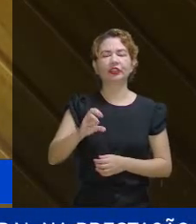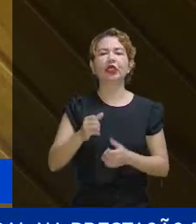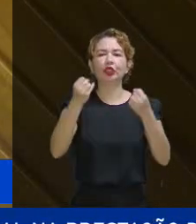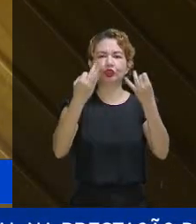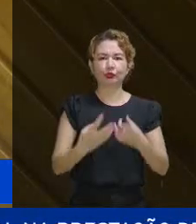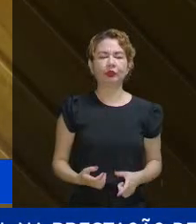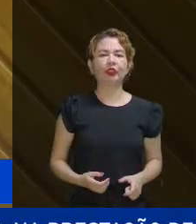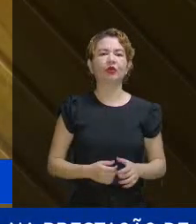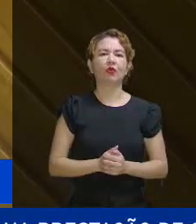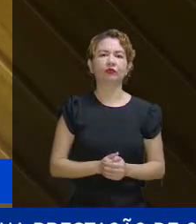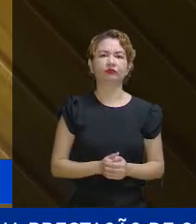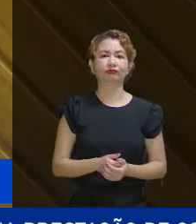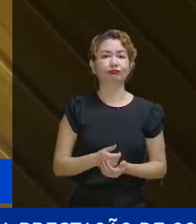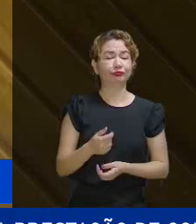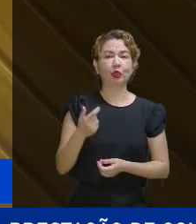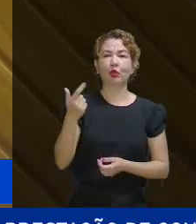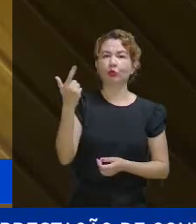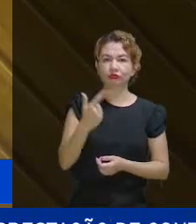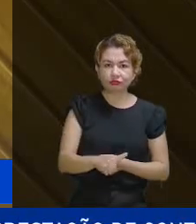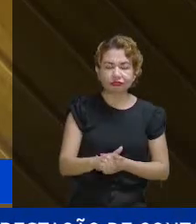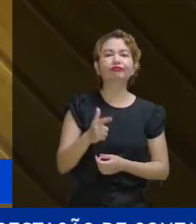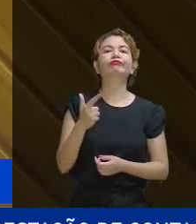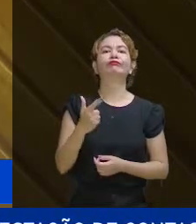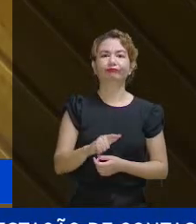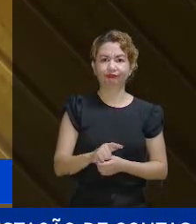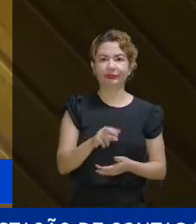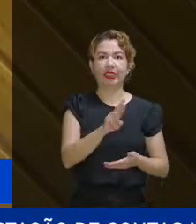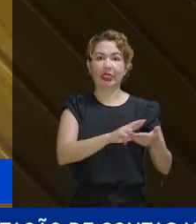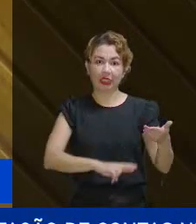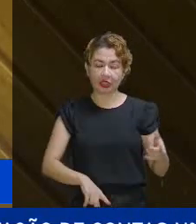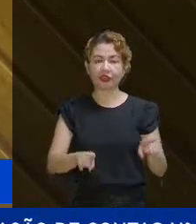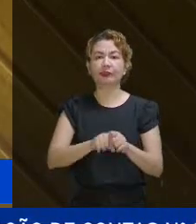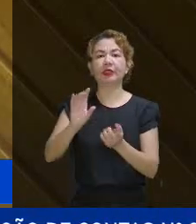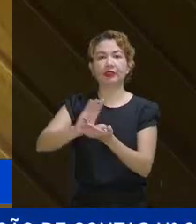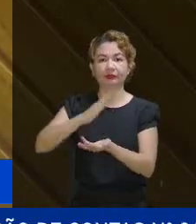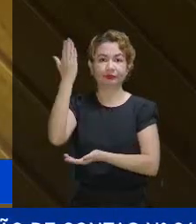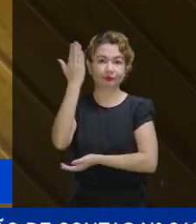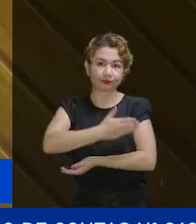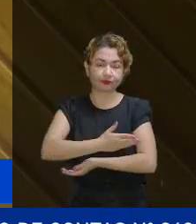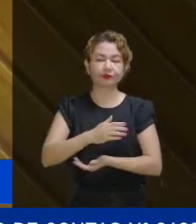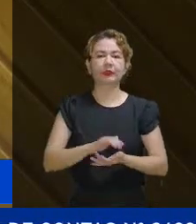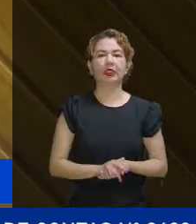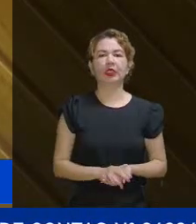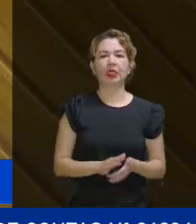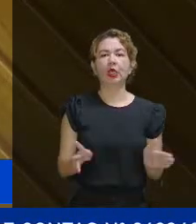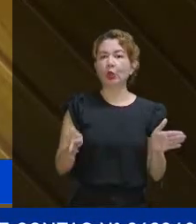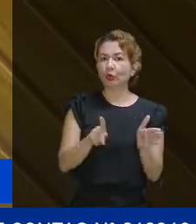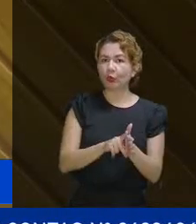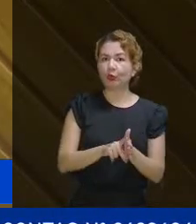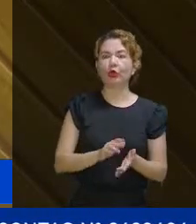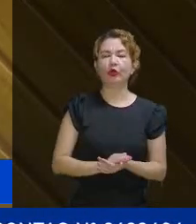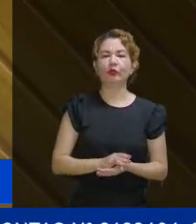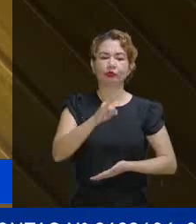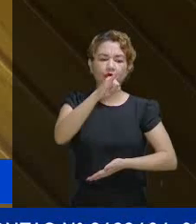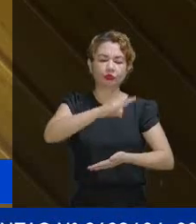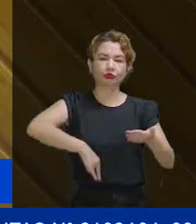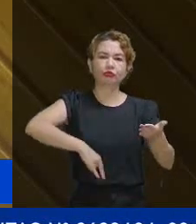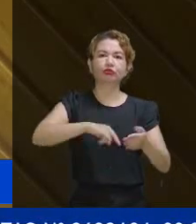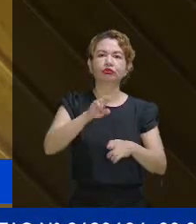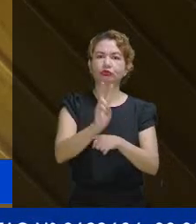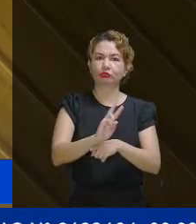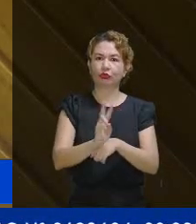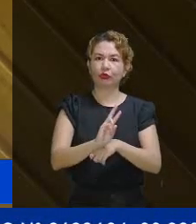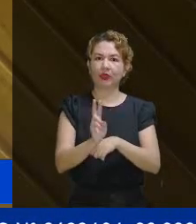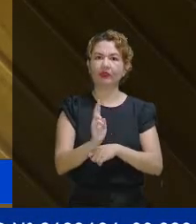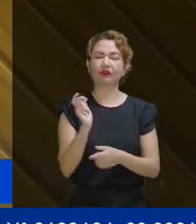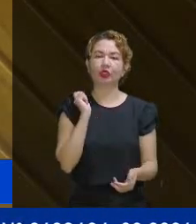momentos. A candidata não apresentou tanto o relatório quanto a prestação de contas relativo às notas fiscais dentro